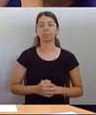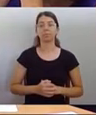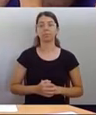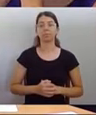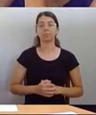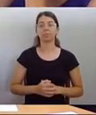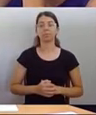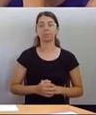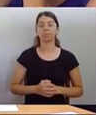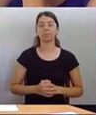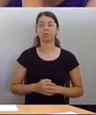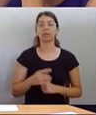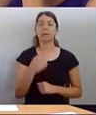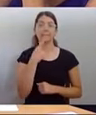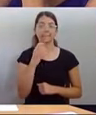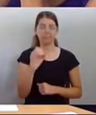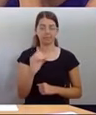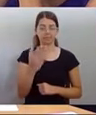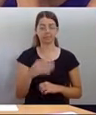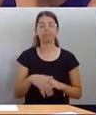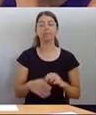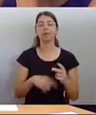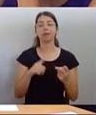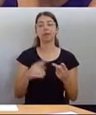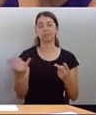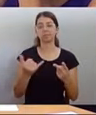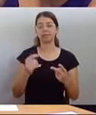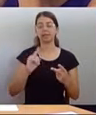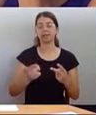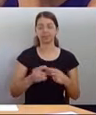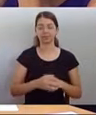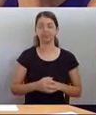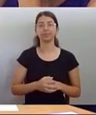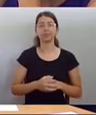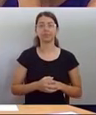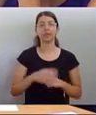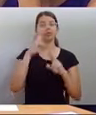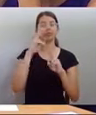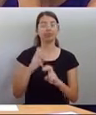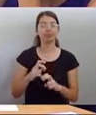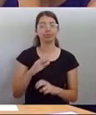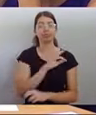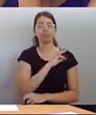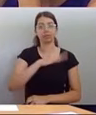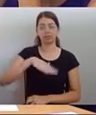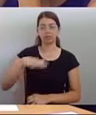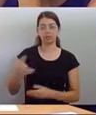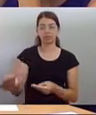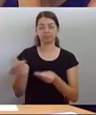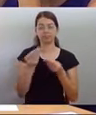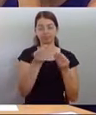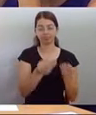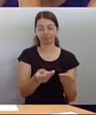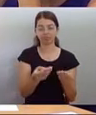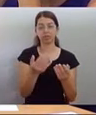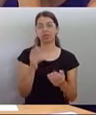Eis a primeira questão. A segunda questão é o seguinte. No estudo que a Faculdade de Ciências entregou, vai agora para